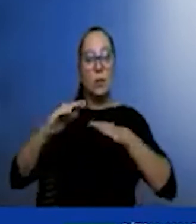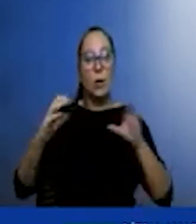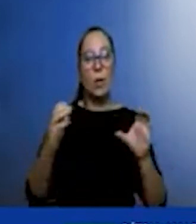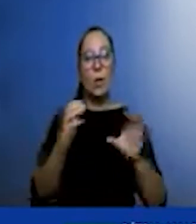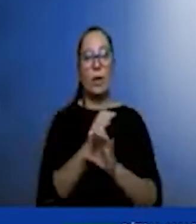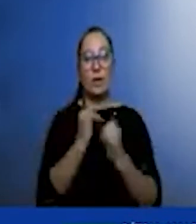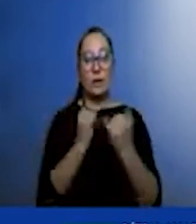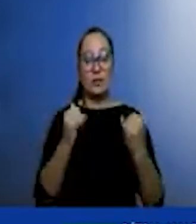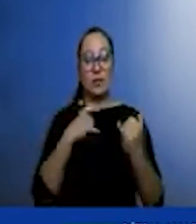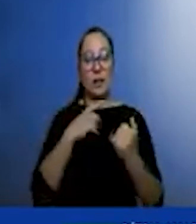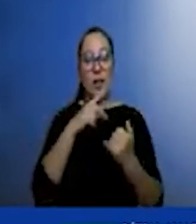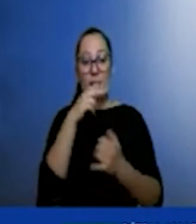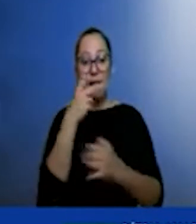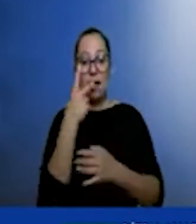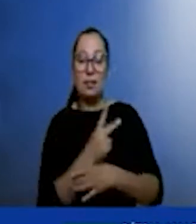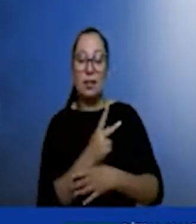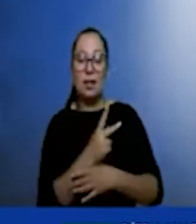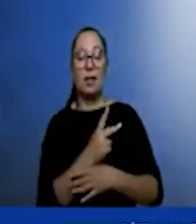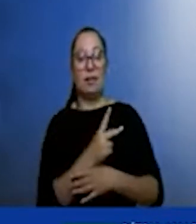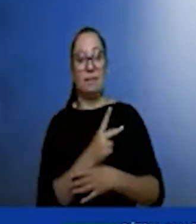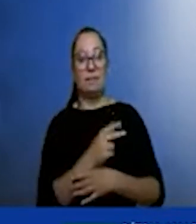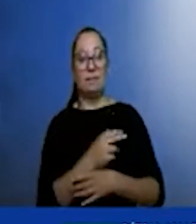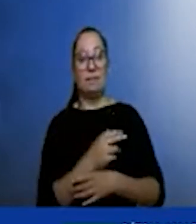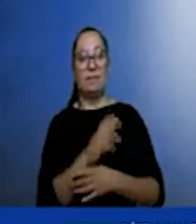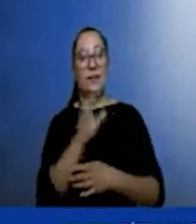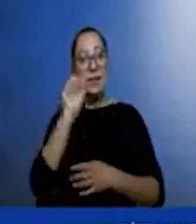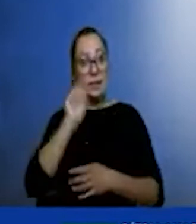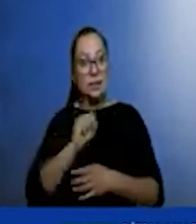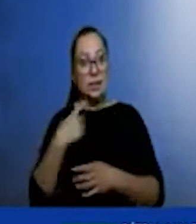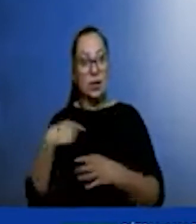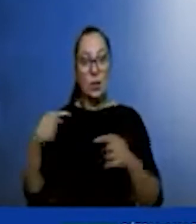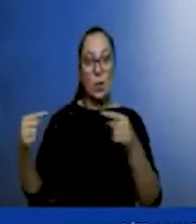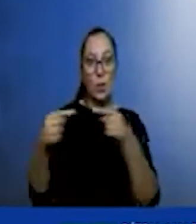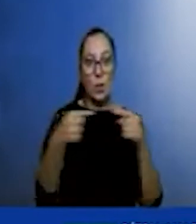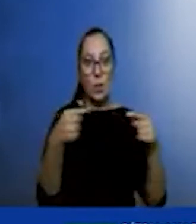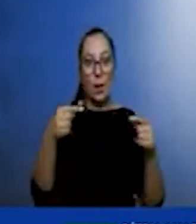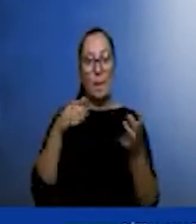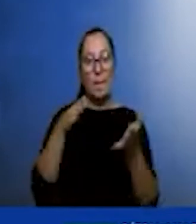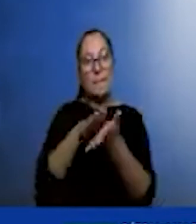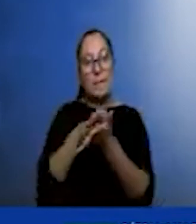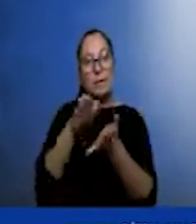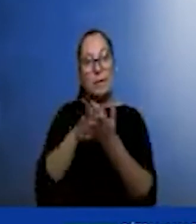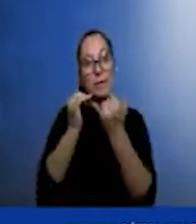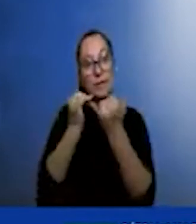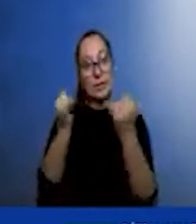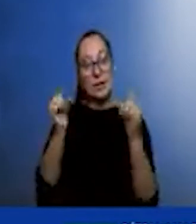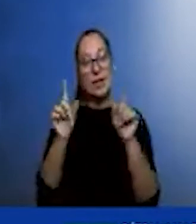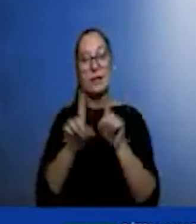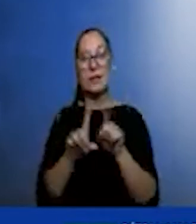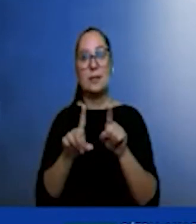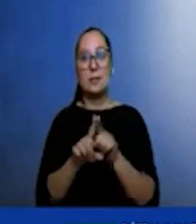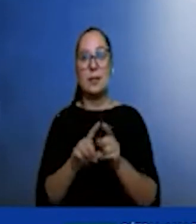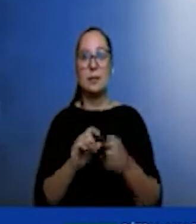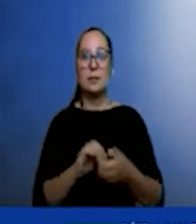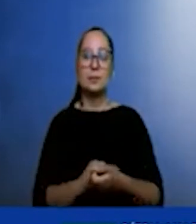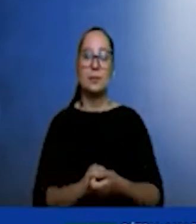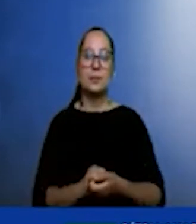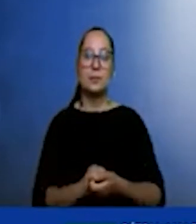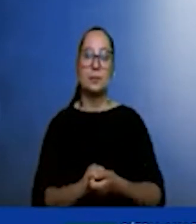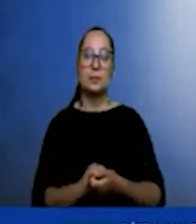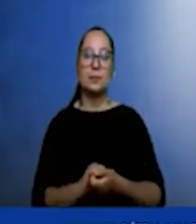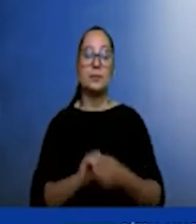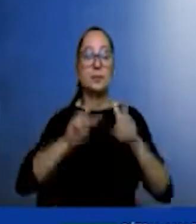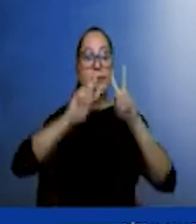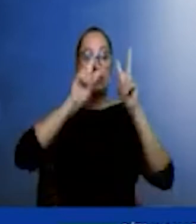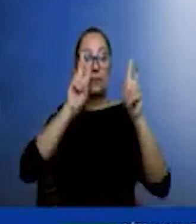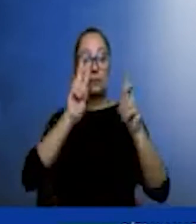cana. Então, a gente, sim, é muito competitivo em produção de eletricidade também. E um tema interessante que eu acho que